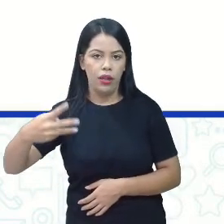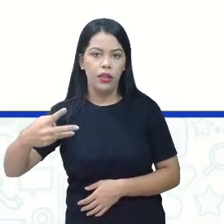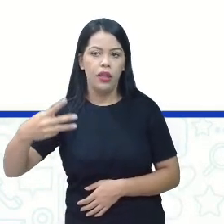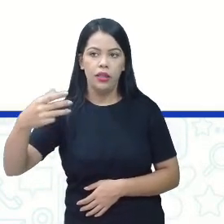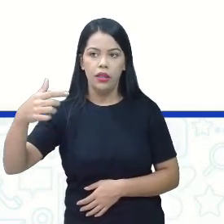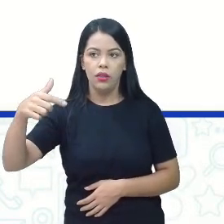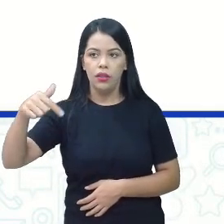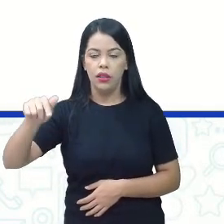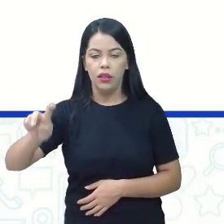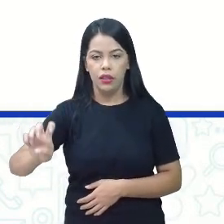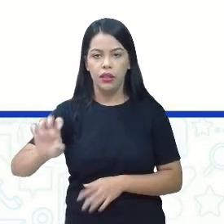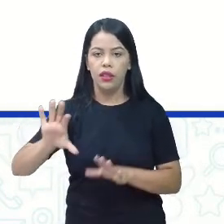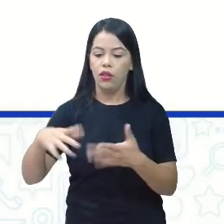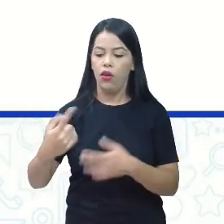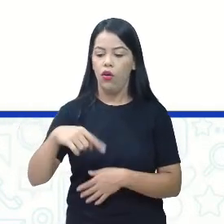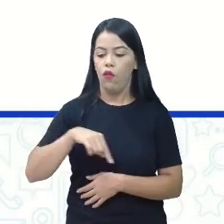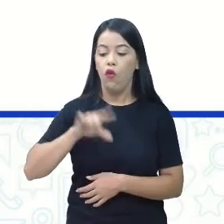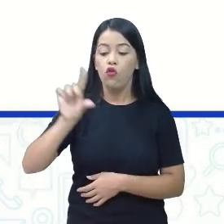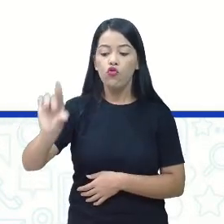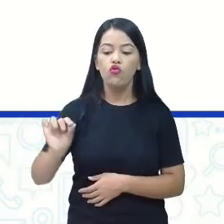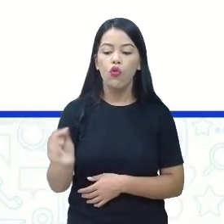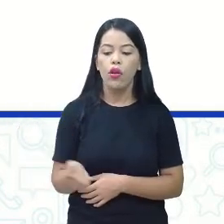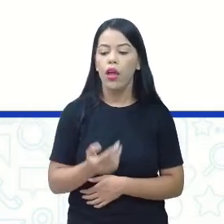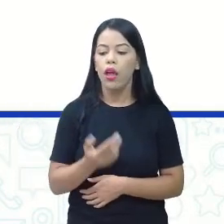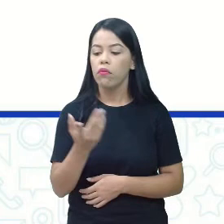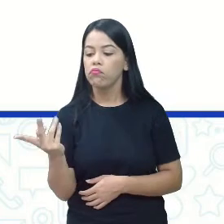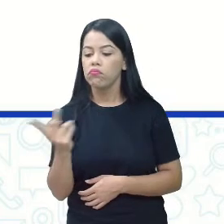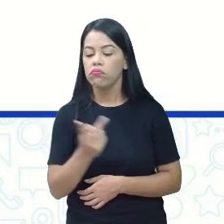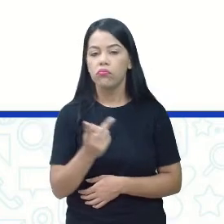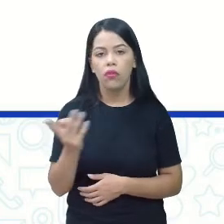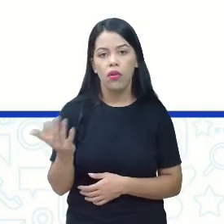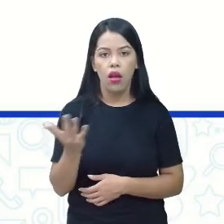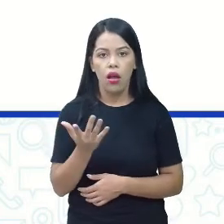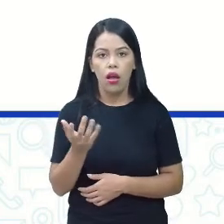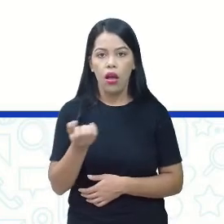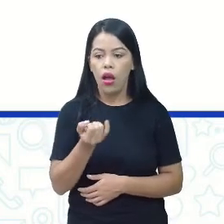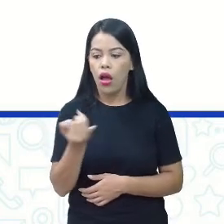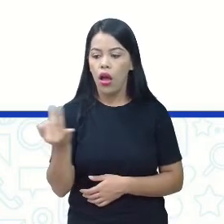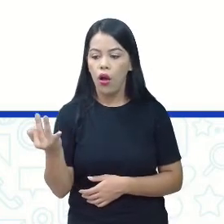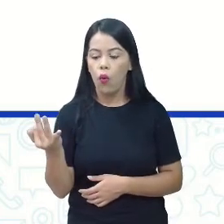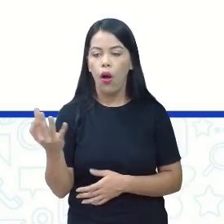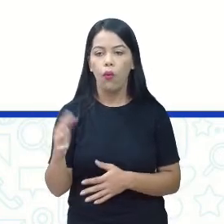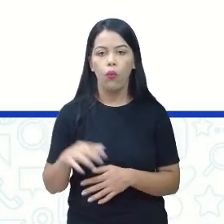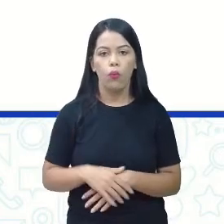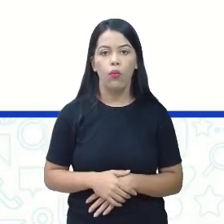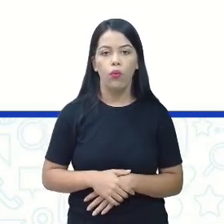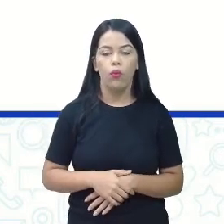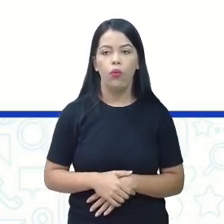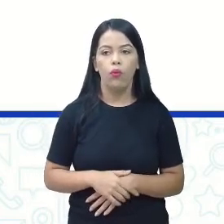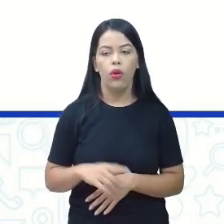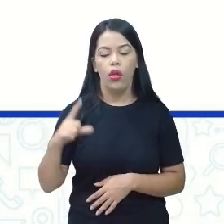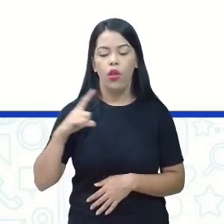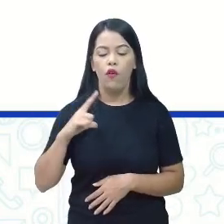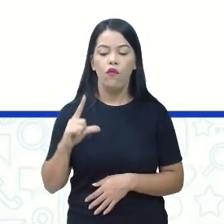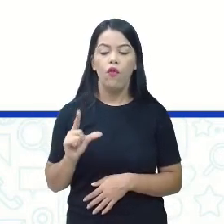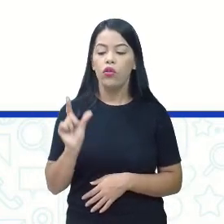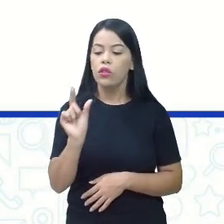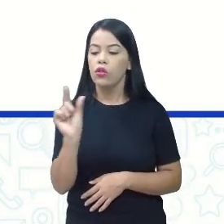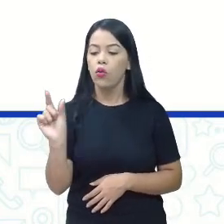2.549.375. E vou escolher uma dessas casas decimais para a gente fazer a base do arredondamento. Vamos aqui para